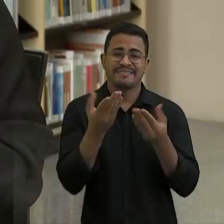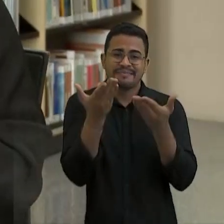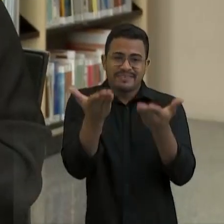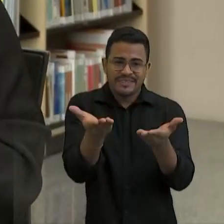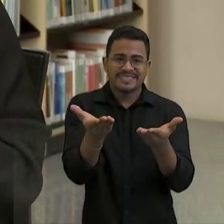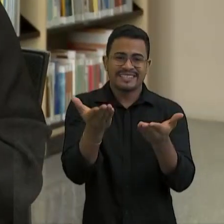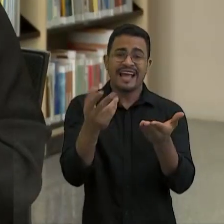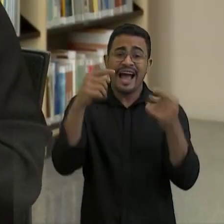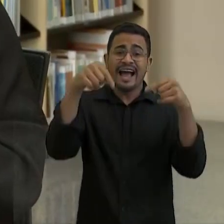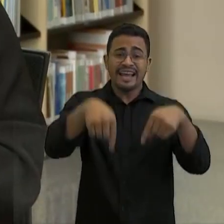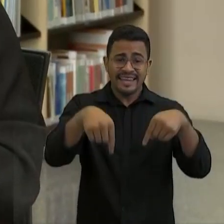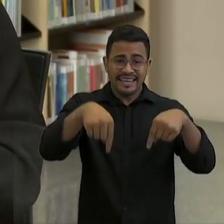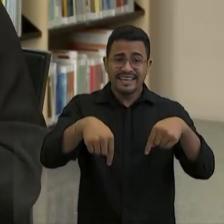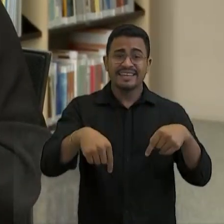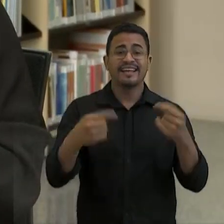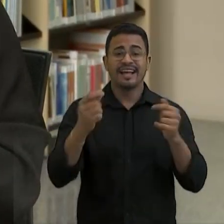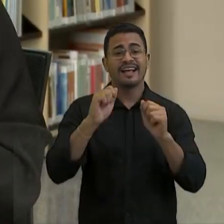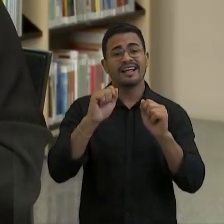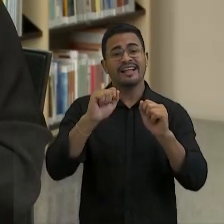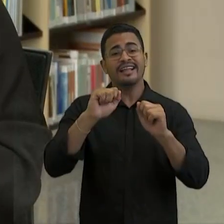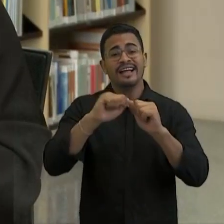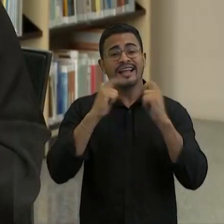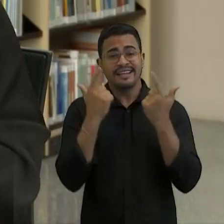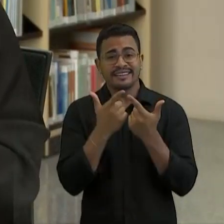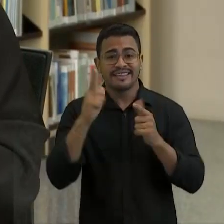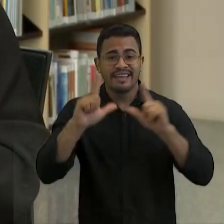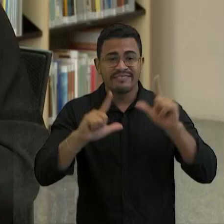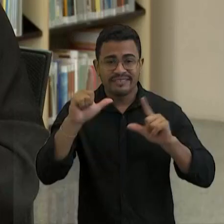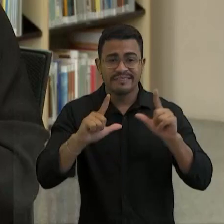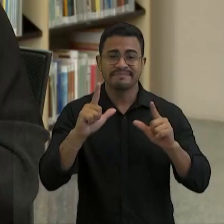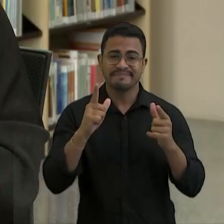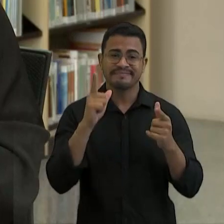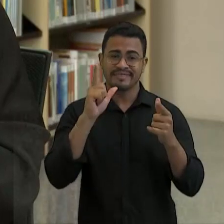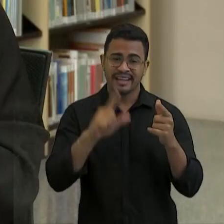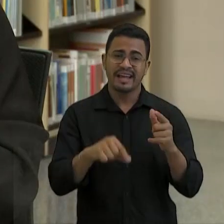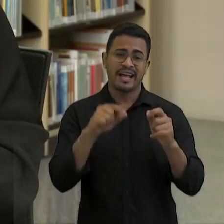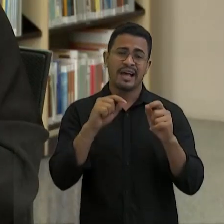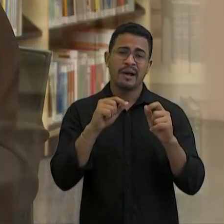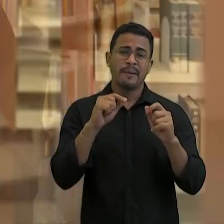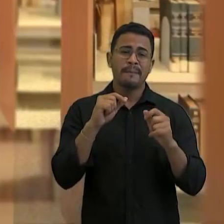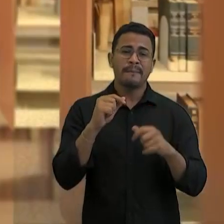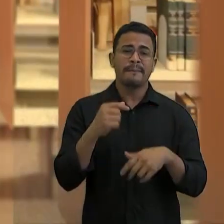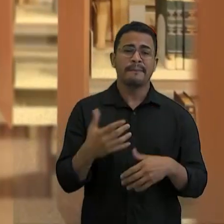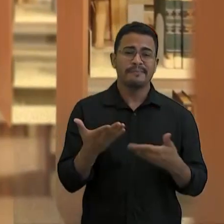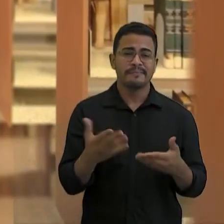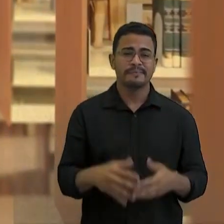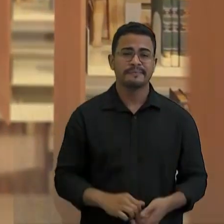aqui na Alesc TV, o Parlamento conectado com você.